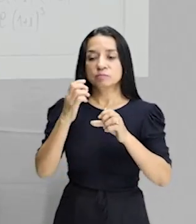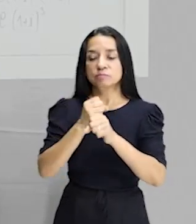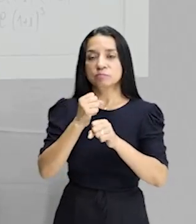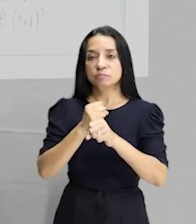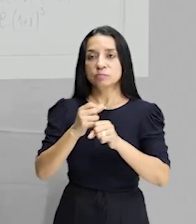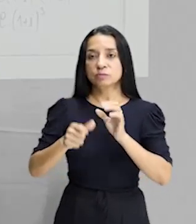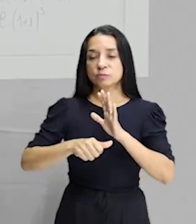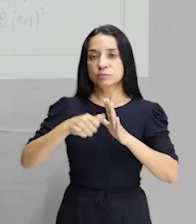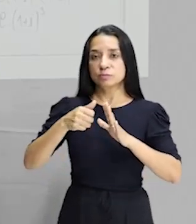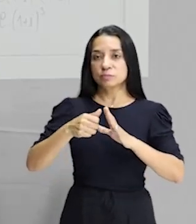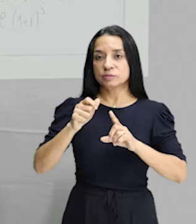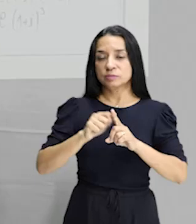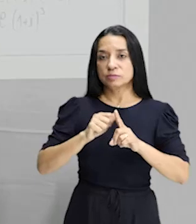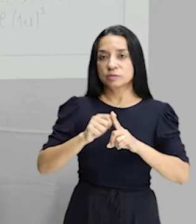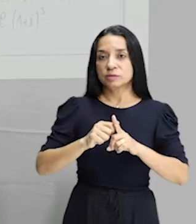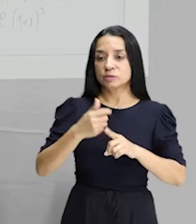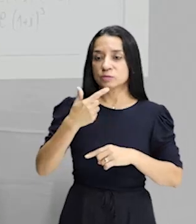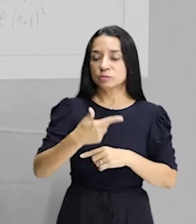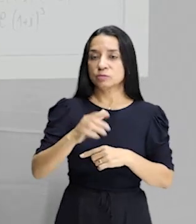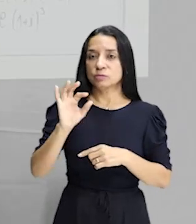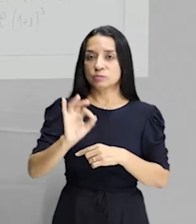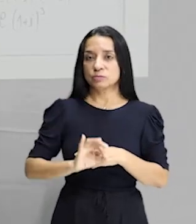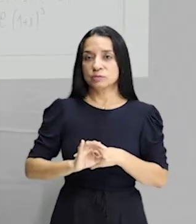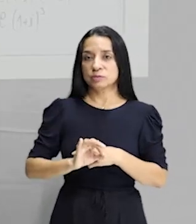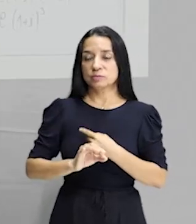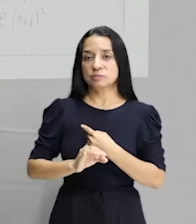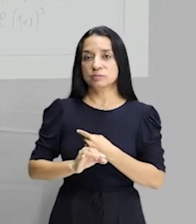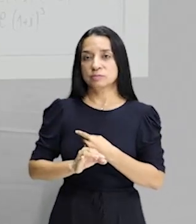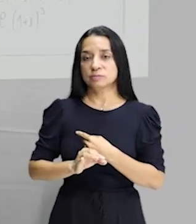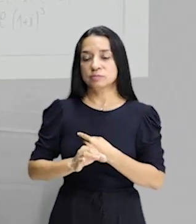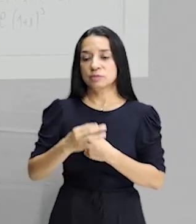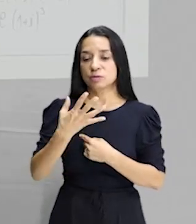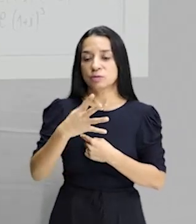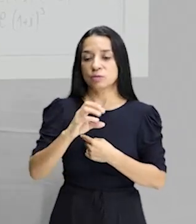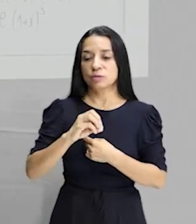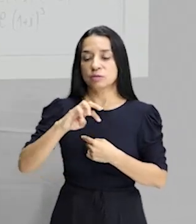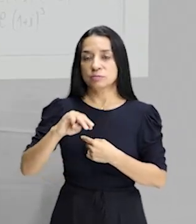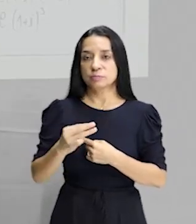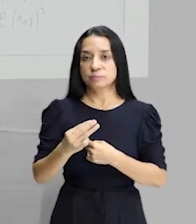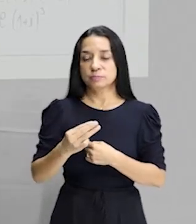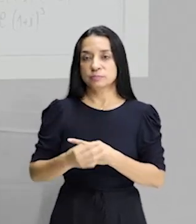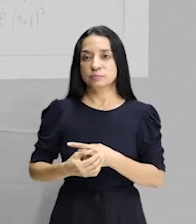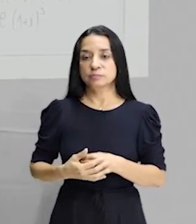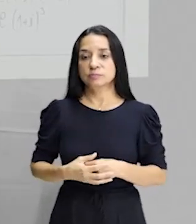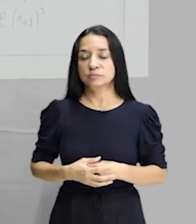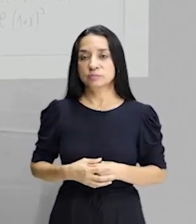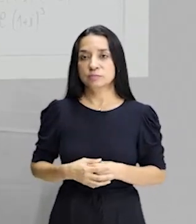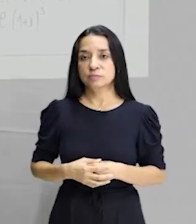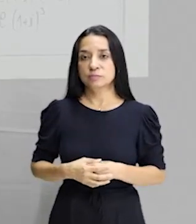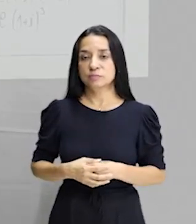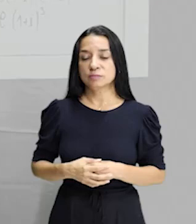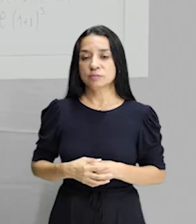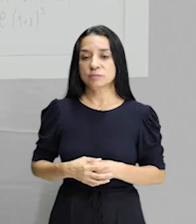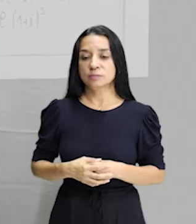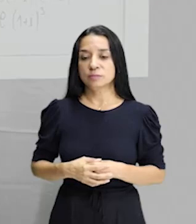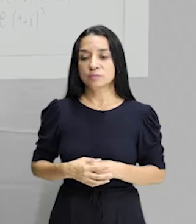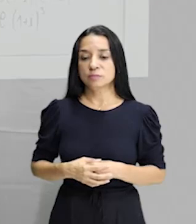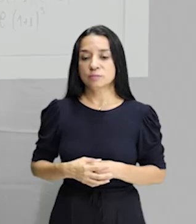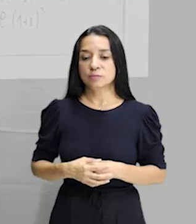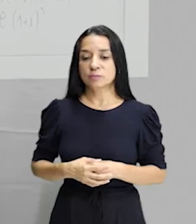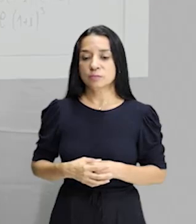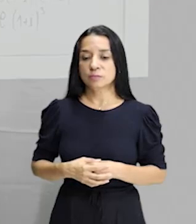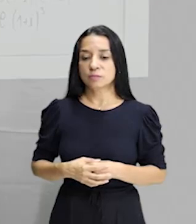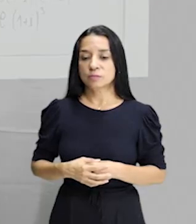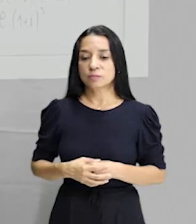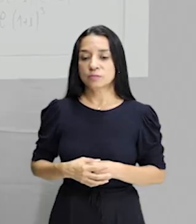então dois por cento em cima de 40 mil certo acima de 40 mil